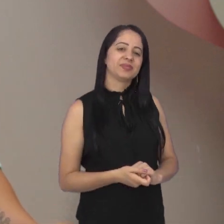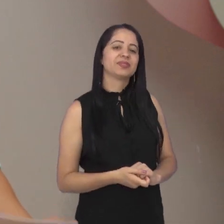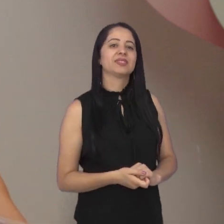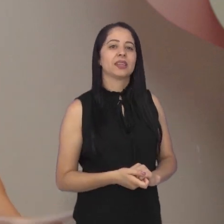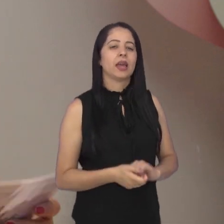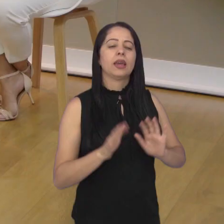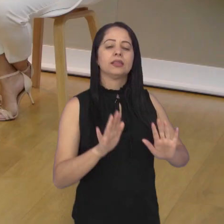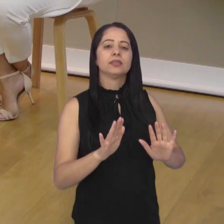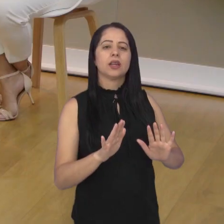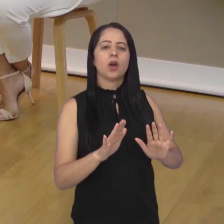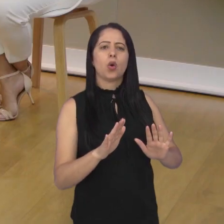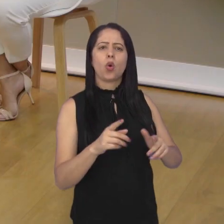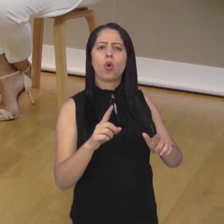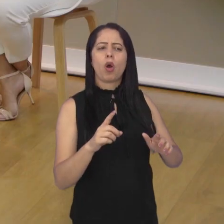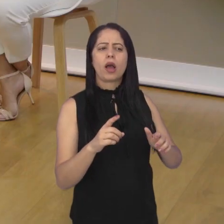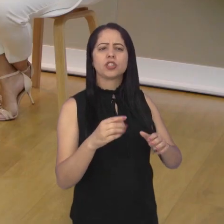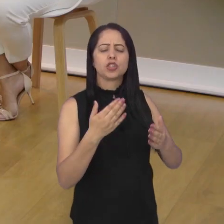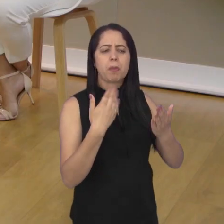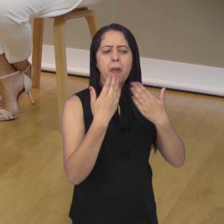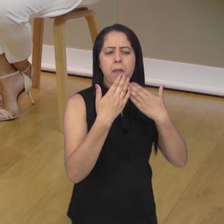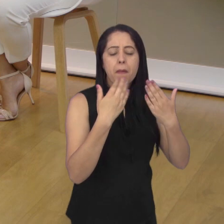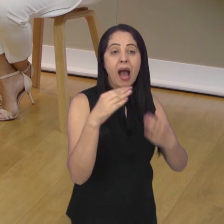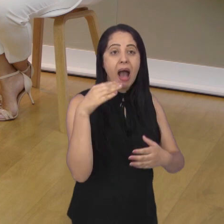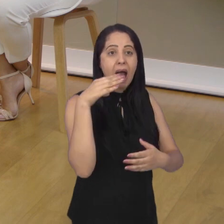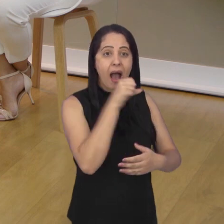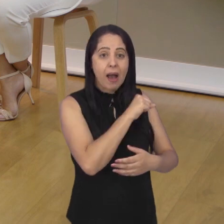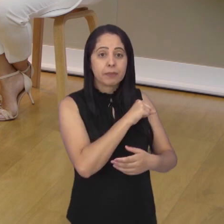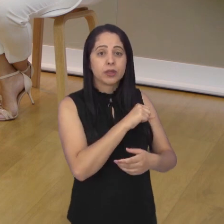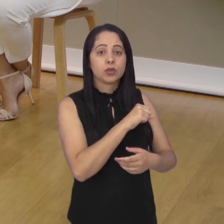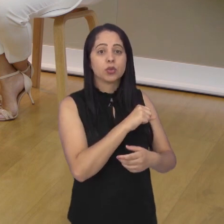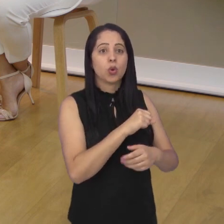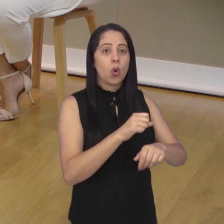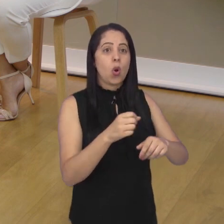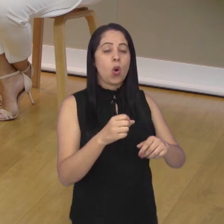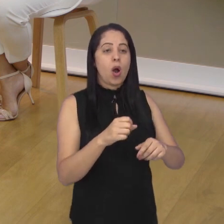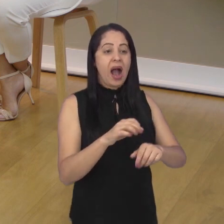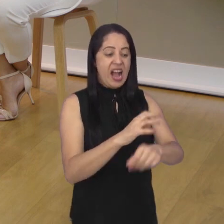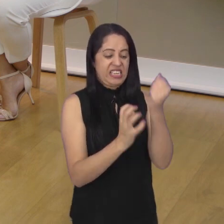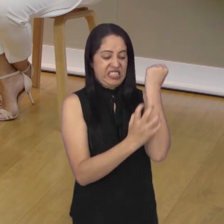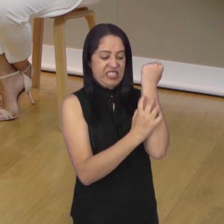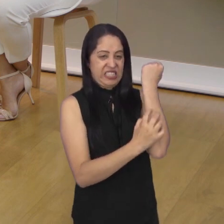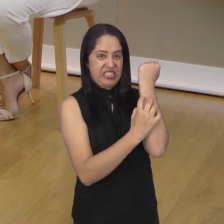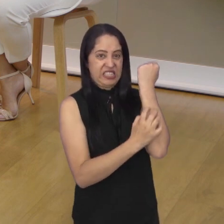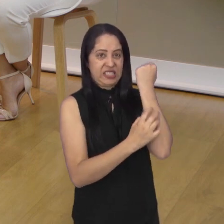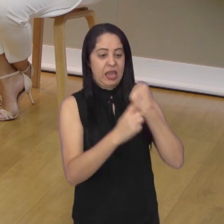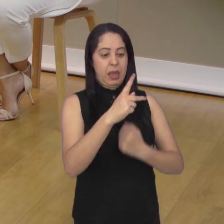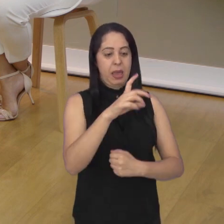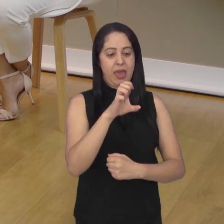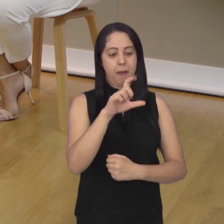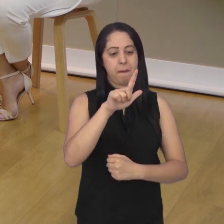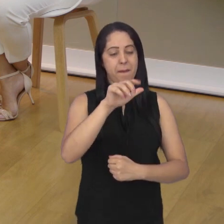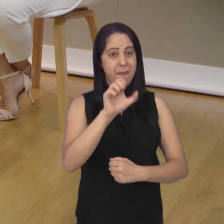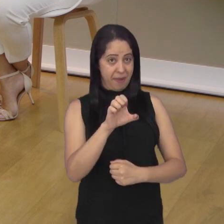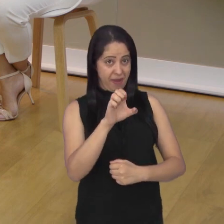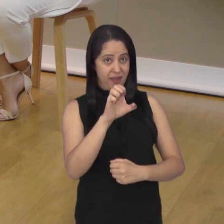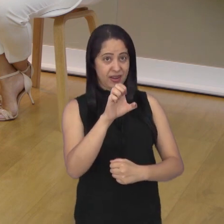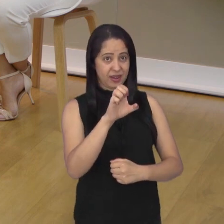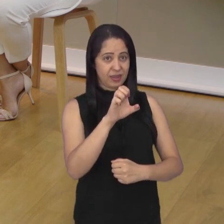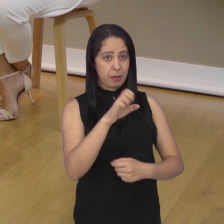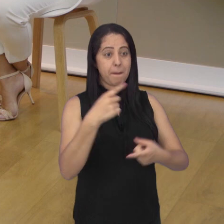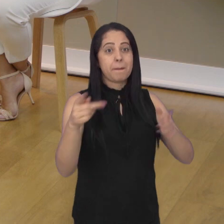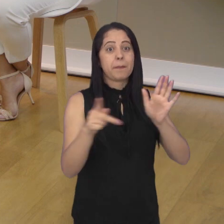Santos. Doutora Tatiana, a gente começou a falar rápido aqui a questão das alergias de pele, aquela questão dos produtos de limpeza,